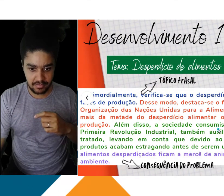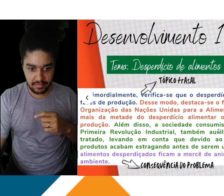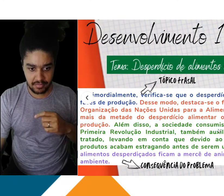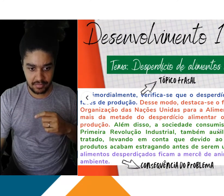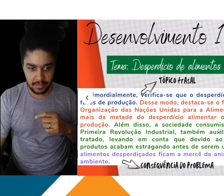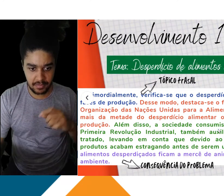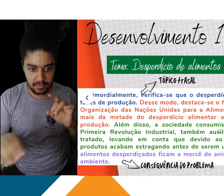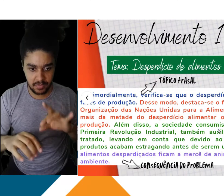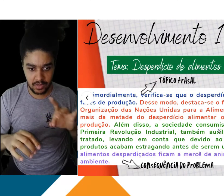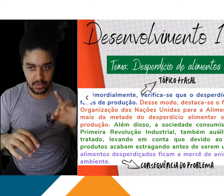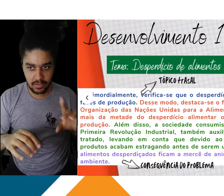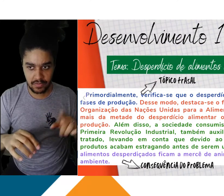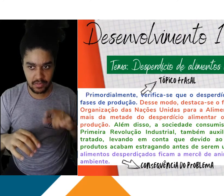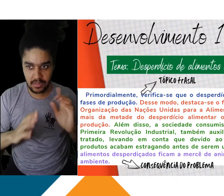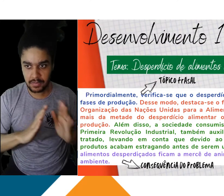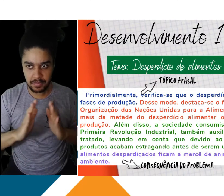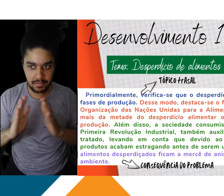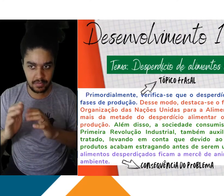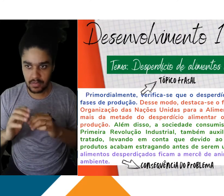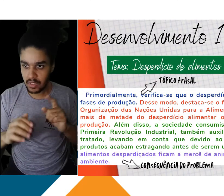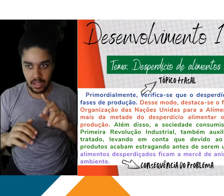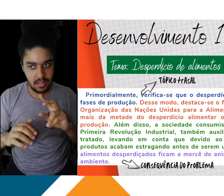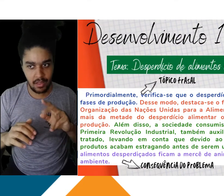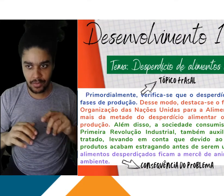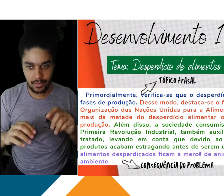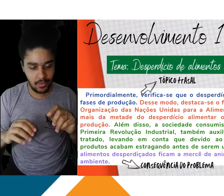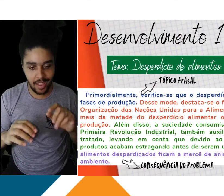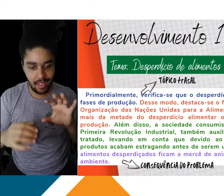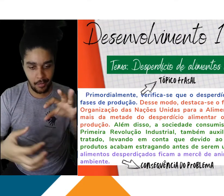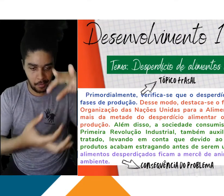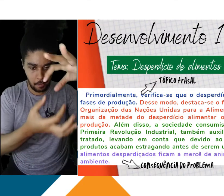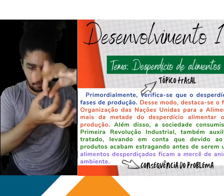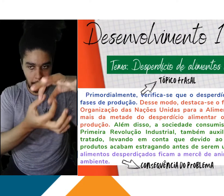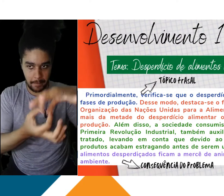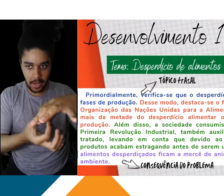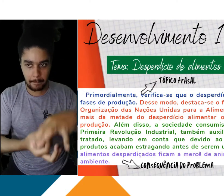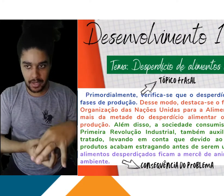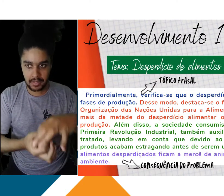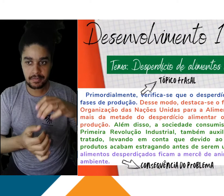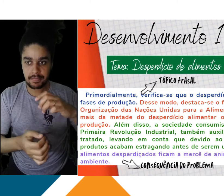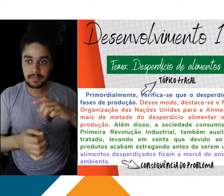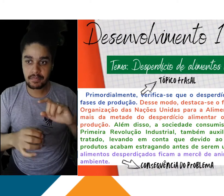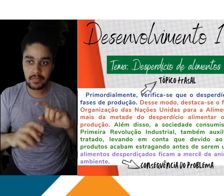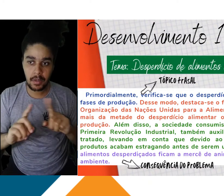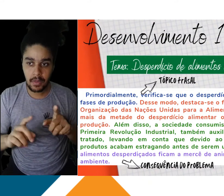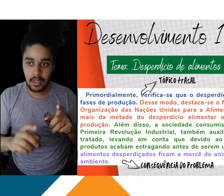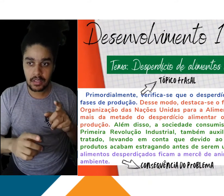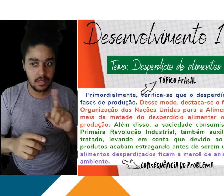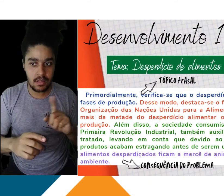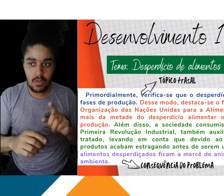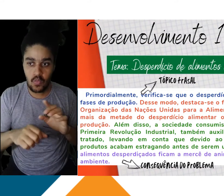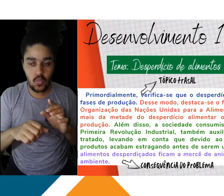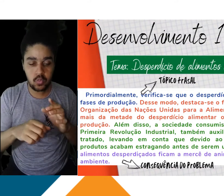desses períodos, vocês vão observar que cada um desses períodos não estão articulados, não se associam entre si, são informações sobre o mesmo